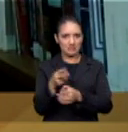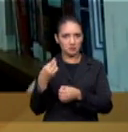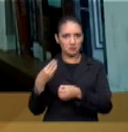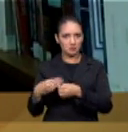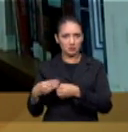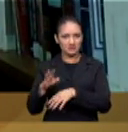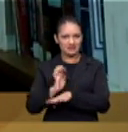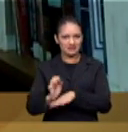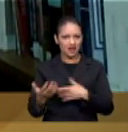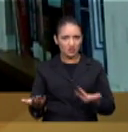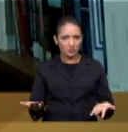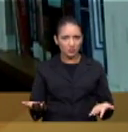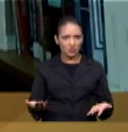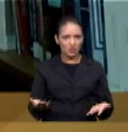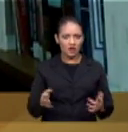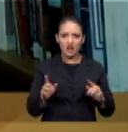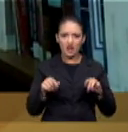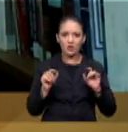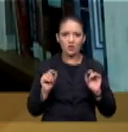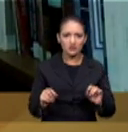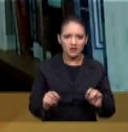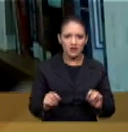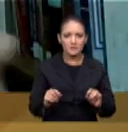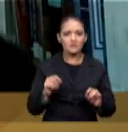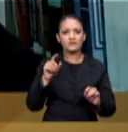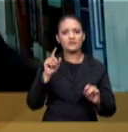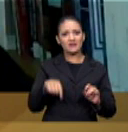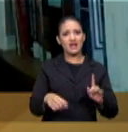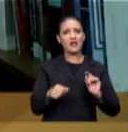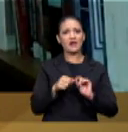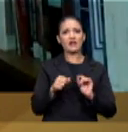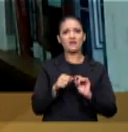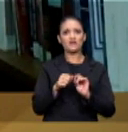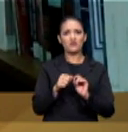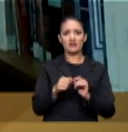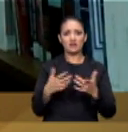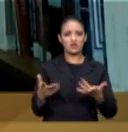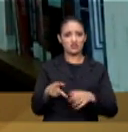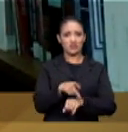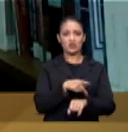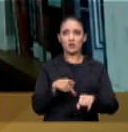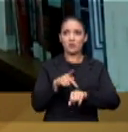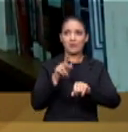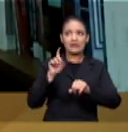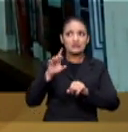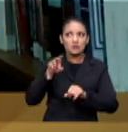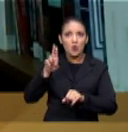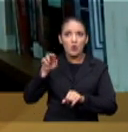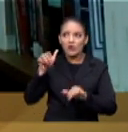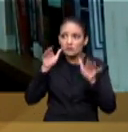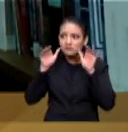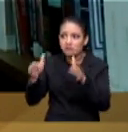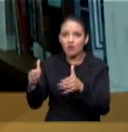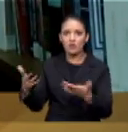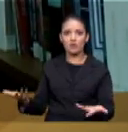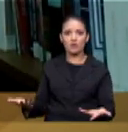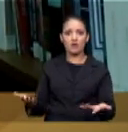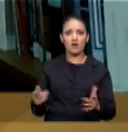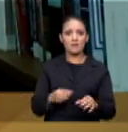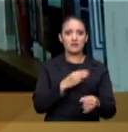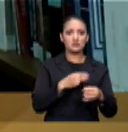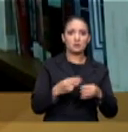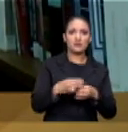é? Estamos num Estado unitário, descentralizado e pior, talvez, em que os municípios sequer são departamentos, sequer